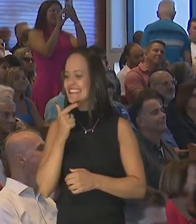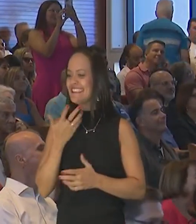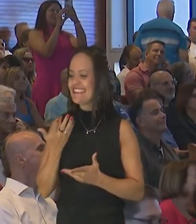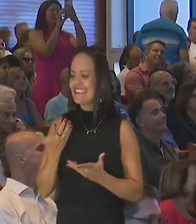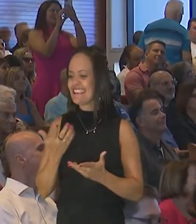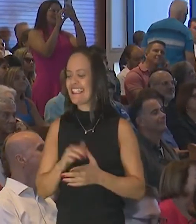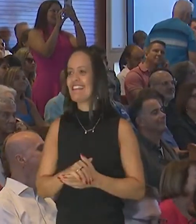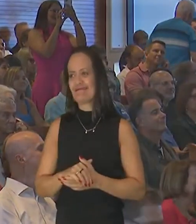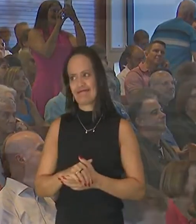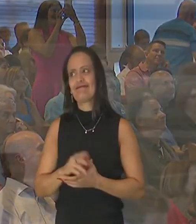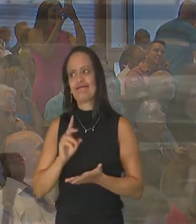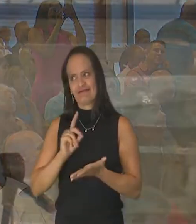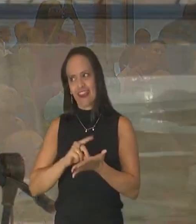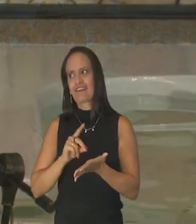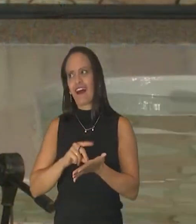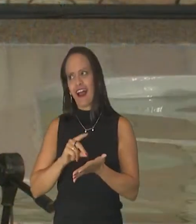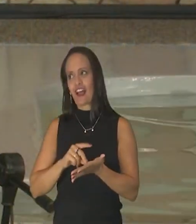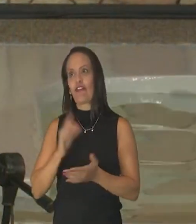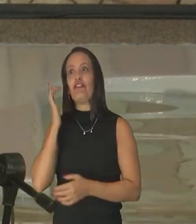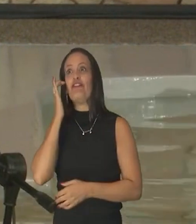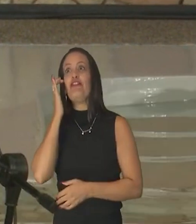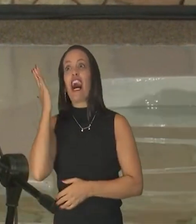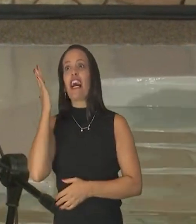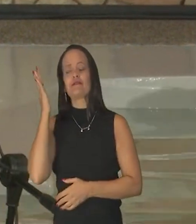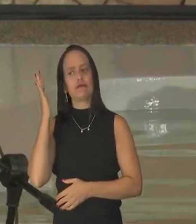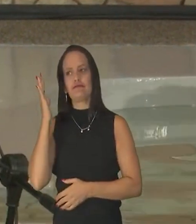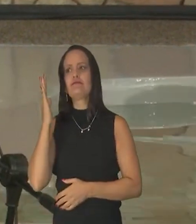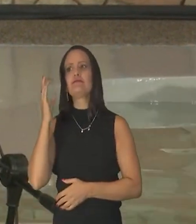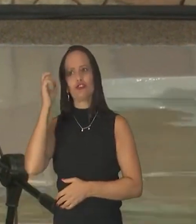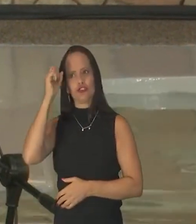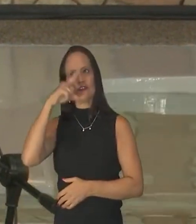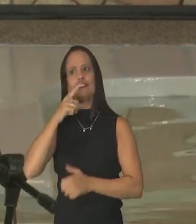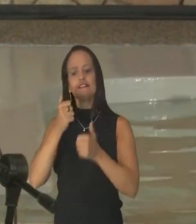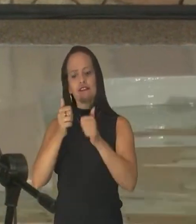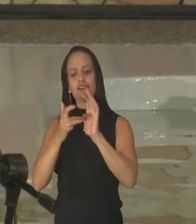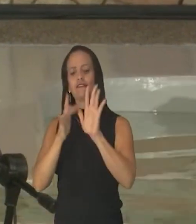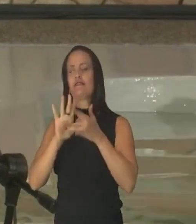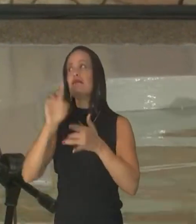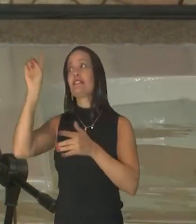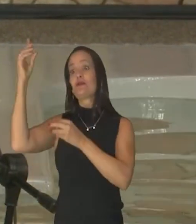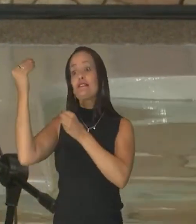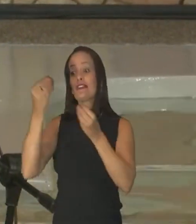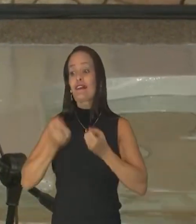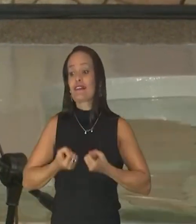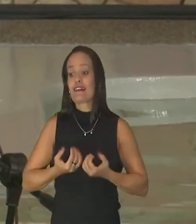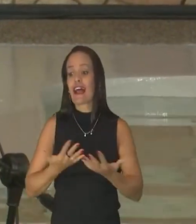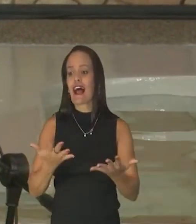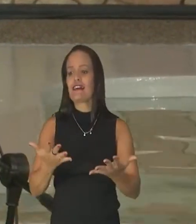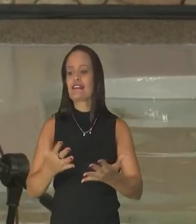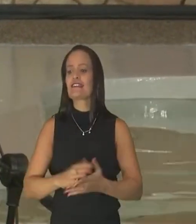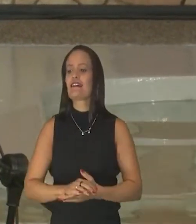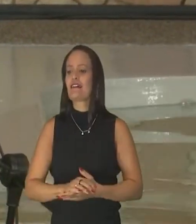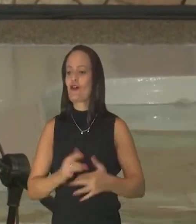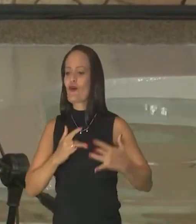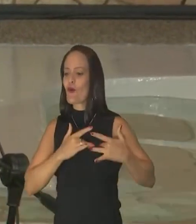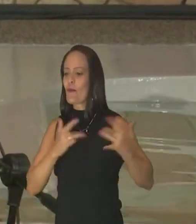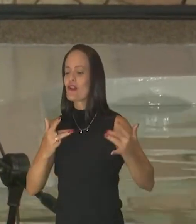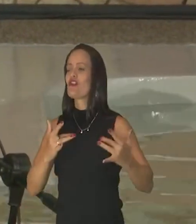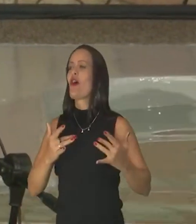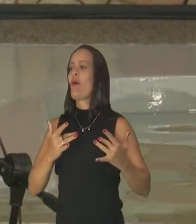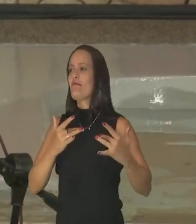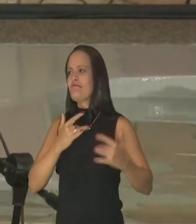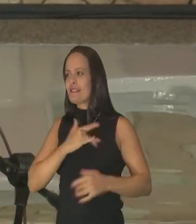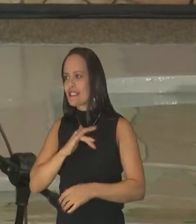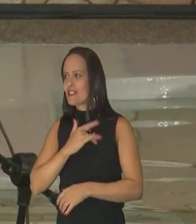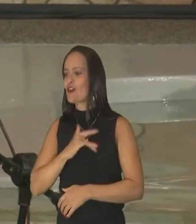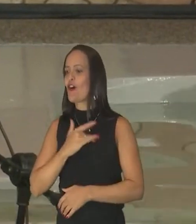Não seria diferente a resposta. É difícil, mas que o Senhor te dê graça, compaixão, misericórdia, para